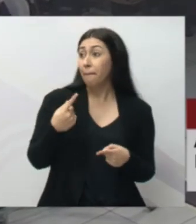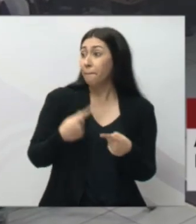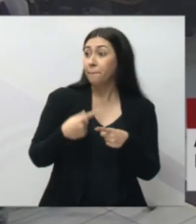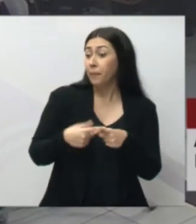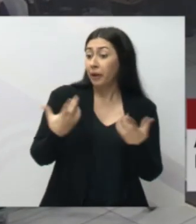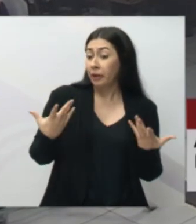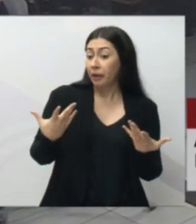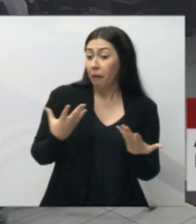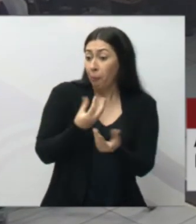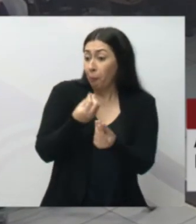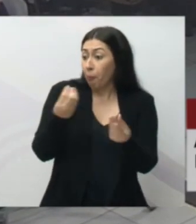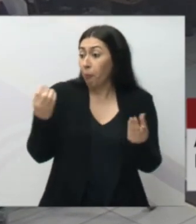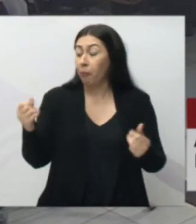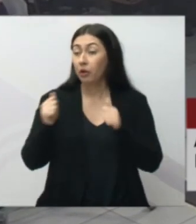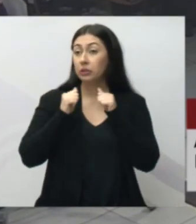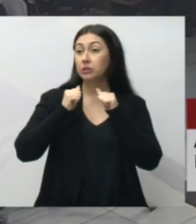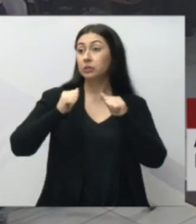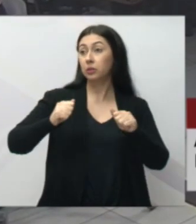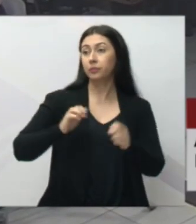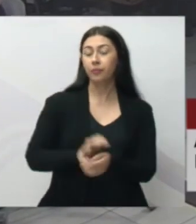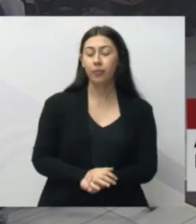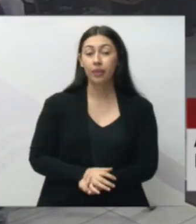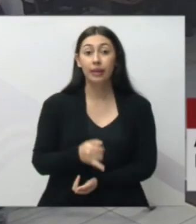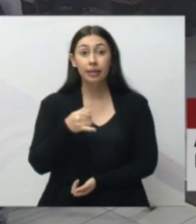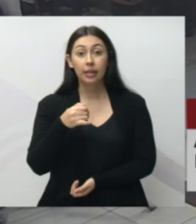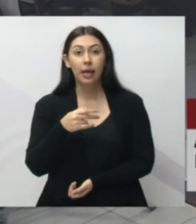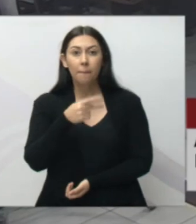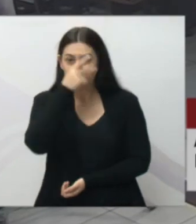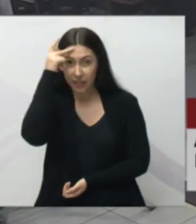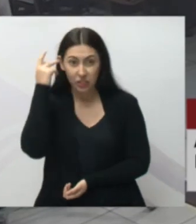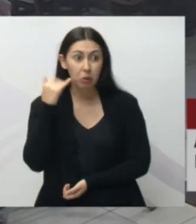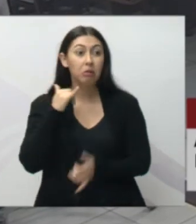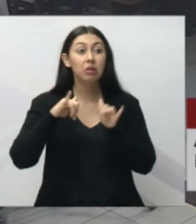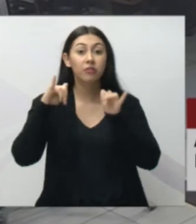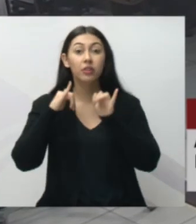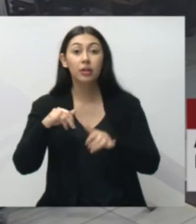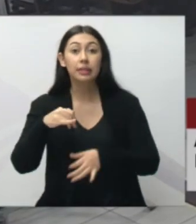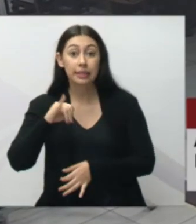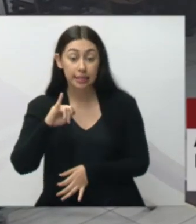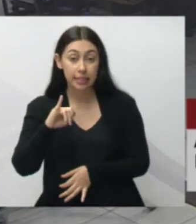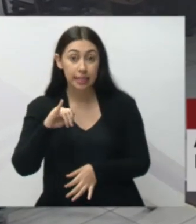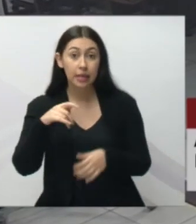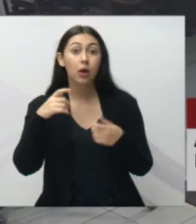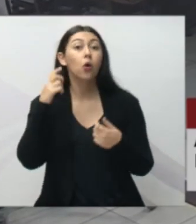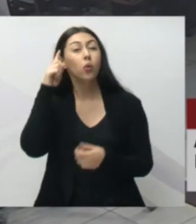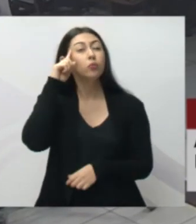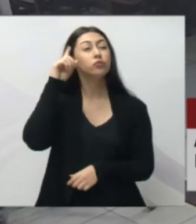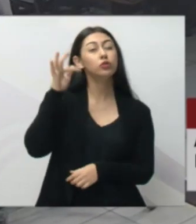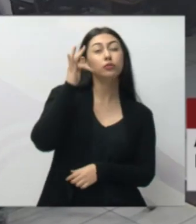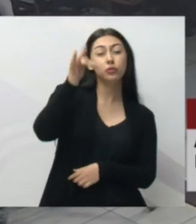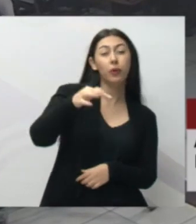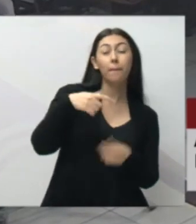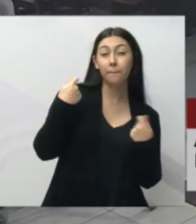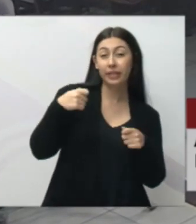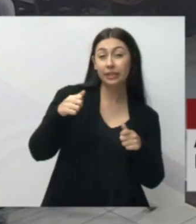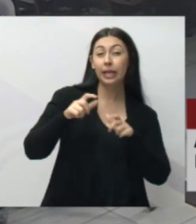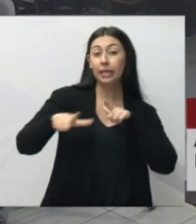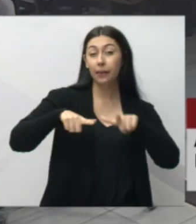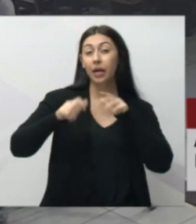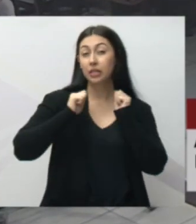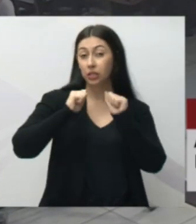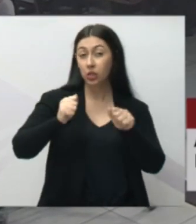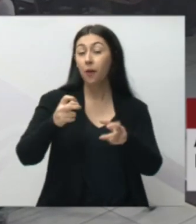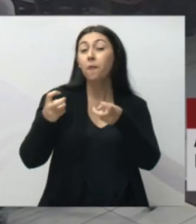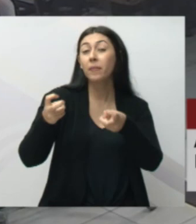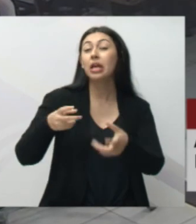tanto assessor? Se você tiver, quem falou isso, né, tiver a oportunidade de ser um assessor, vai ver que trabalho que não falta. Os meus